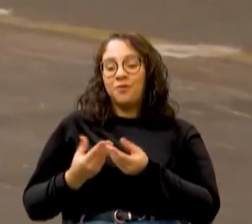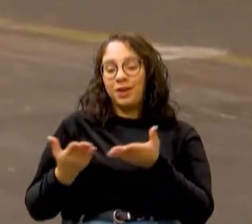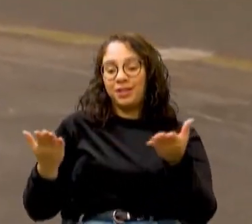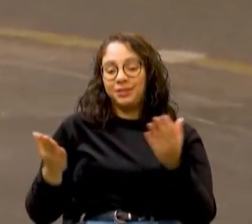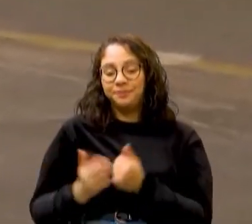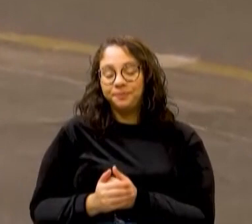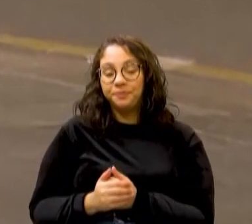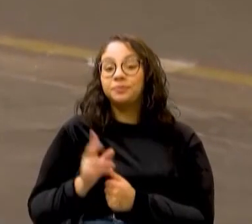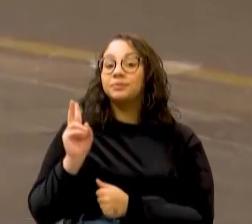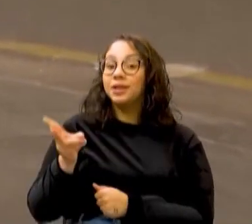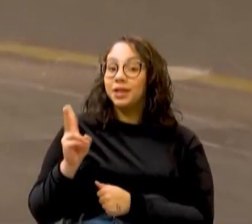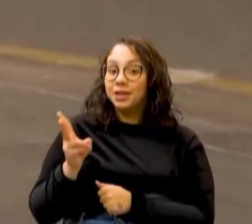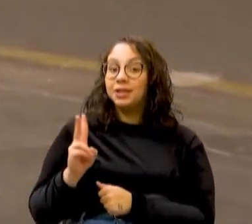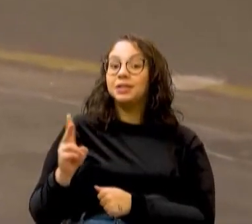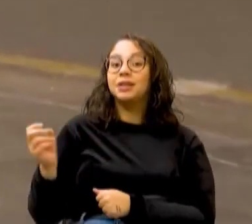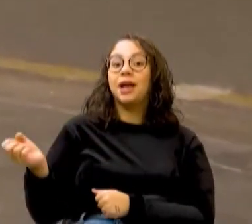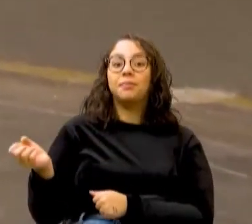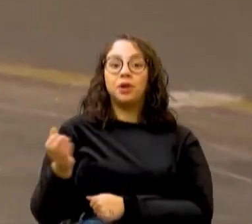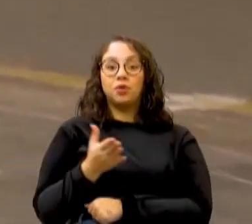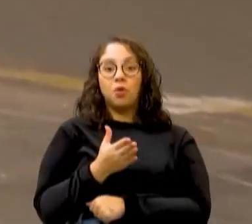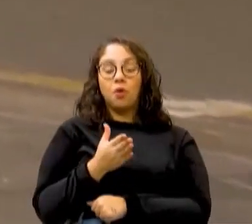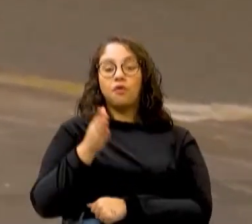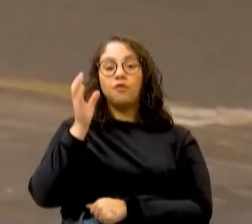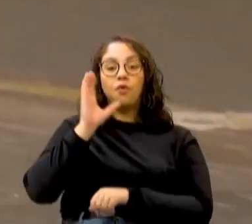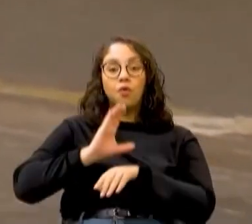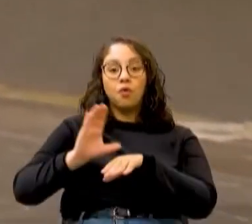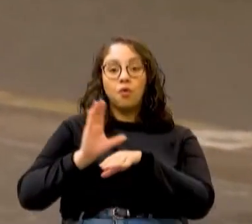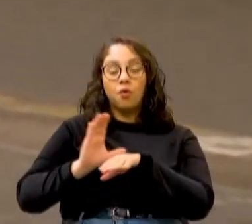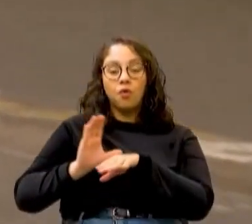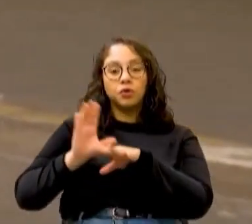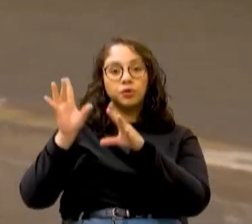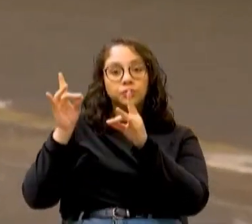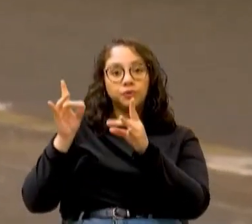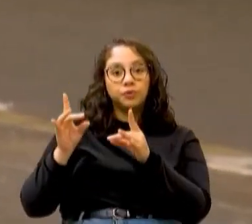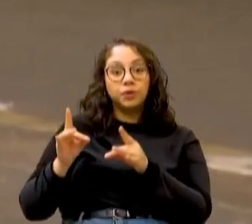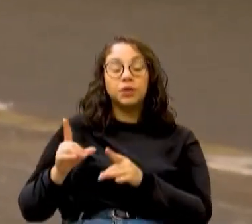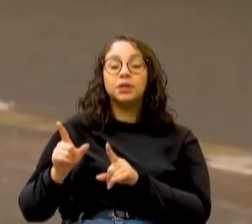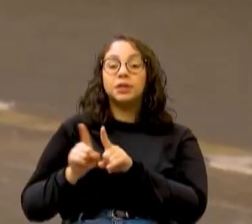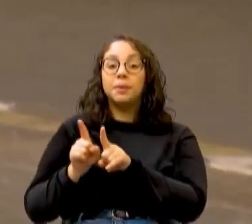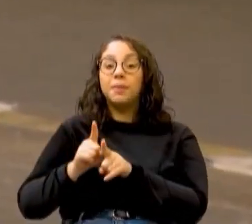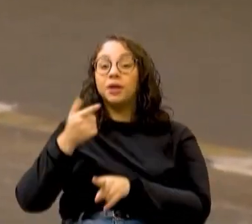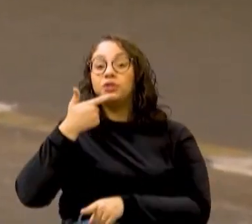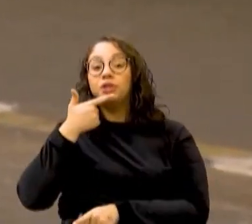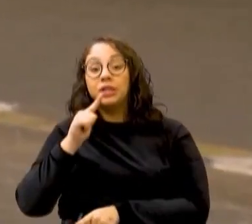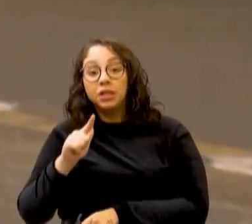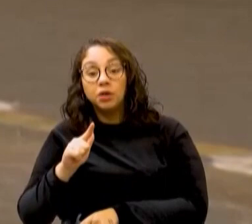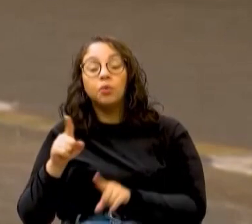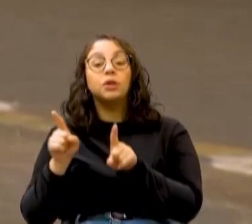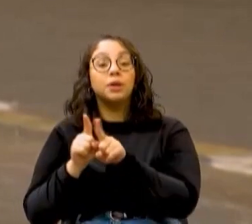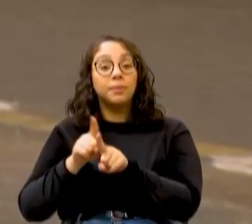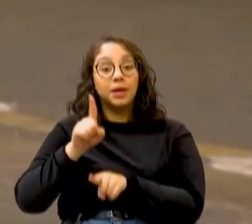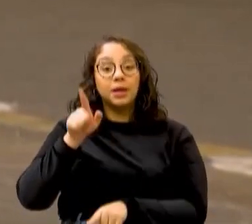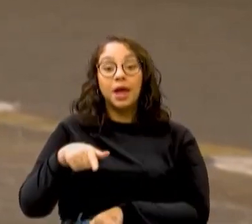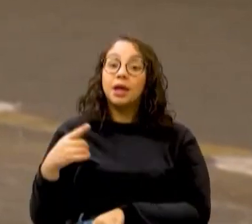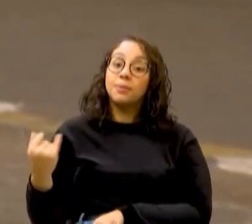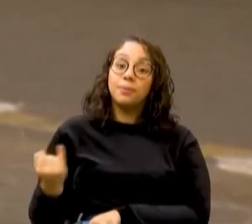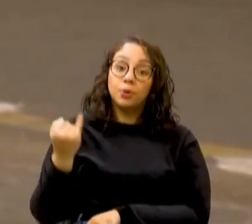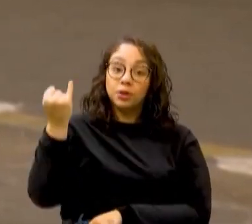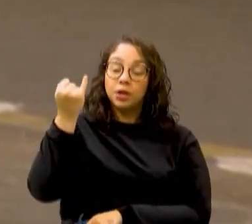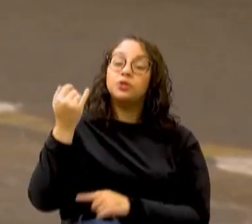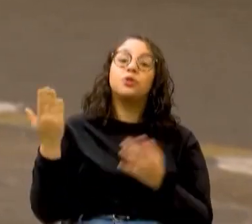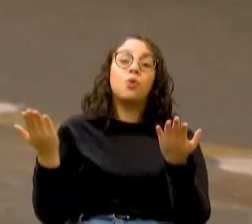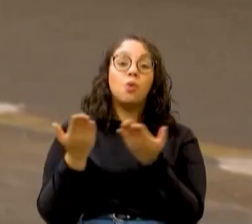e sempre se atualizar realizar cursos de aperfeiçoamento de idiomas que é muito importante também